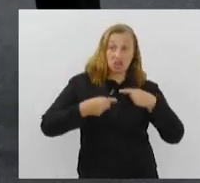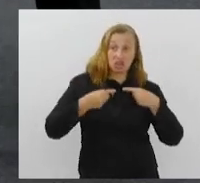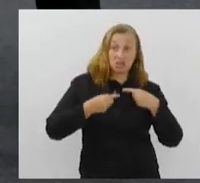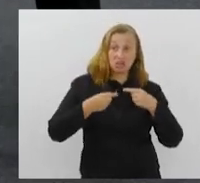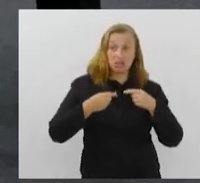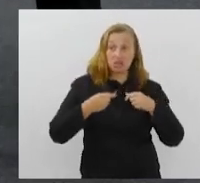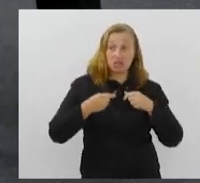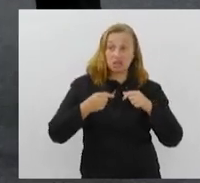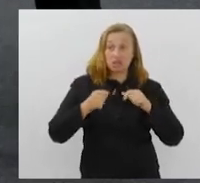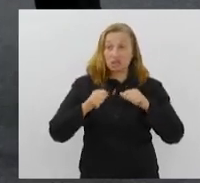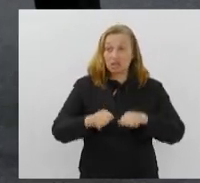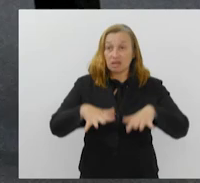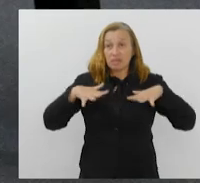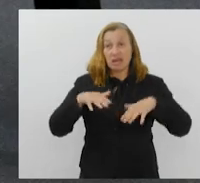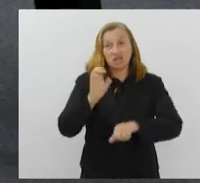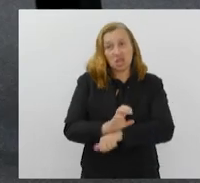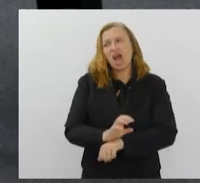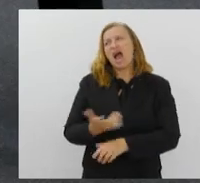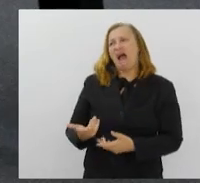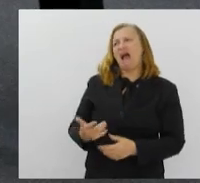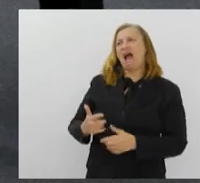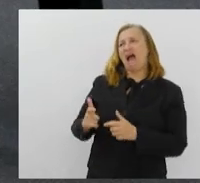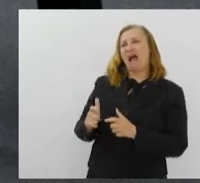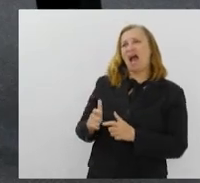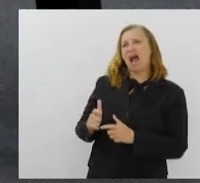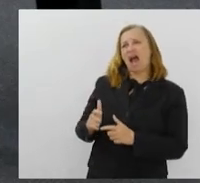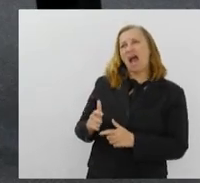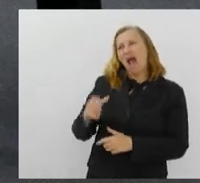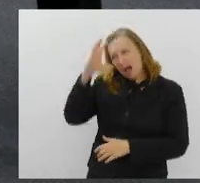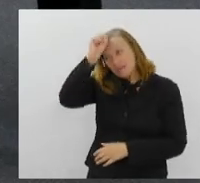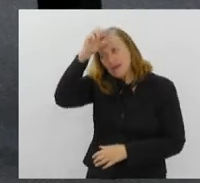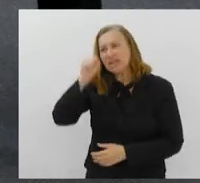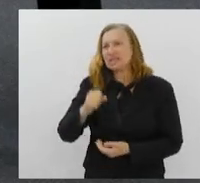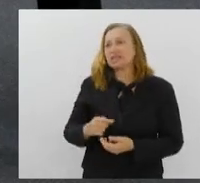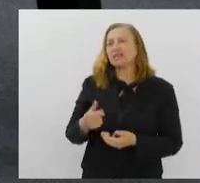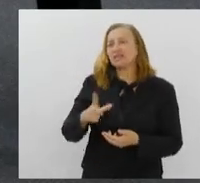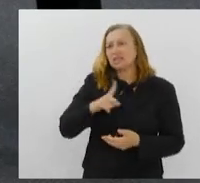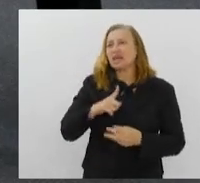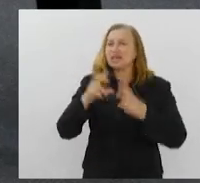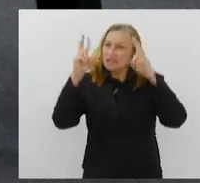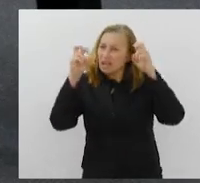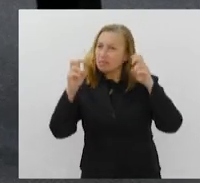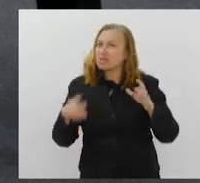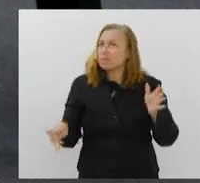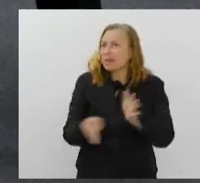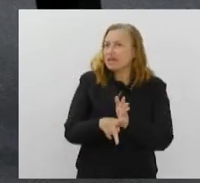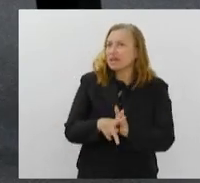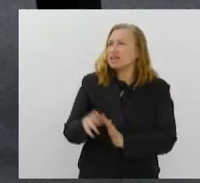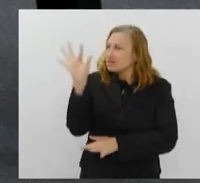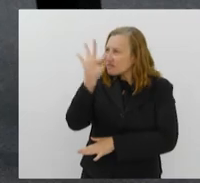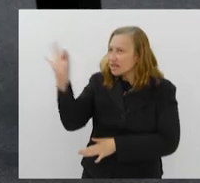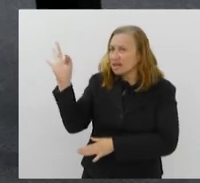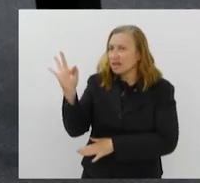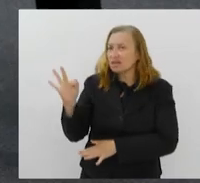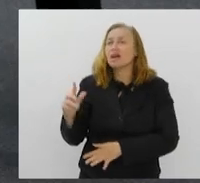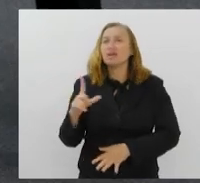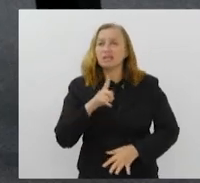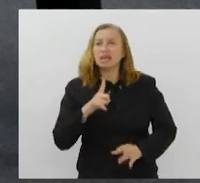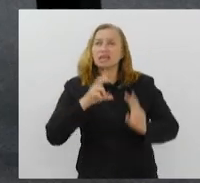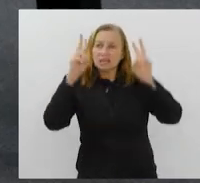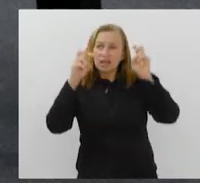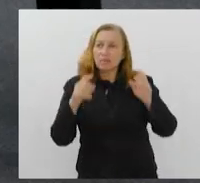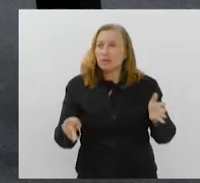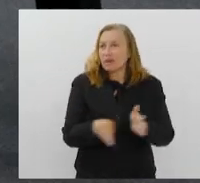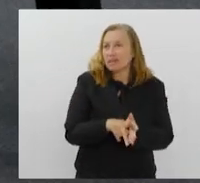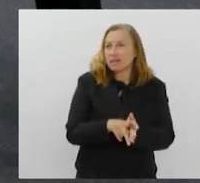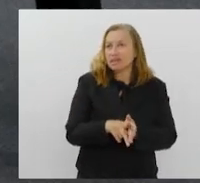Estadual. Deputado, cresça e apareça. Tem temas que são de natureza federal, tem temas que são de natureza municipal.